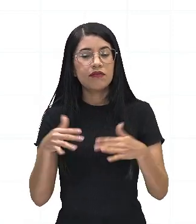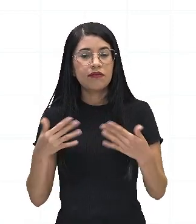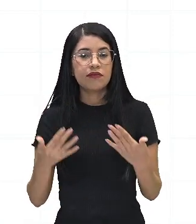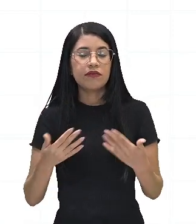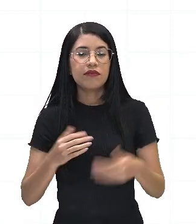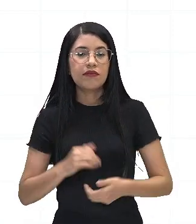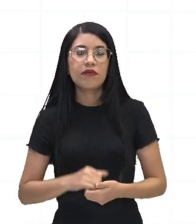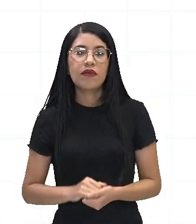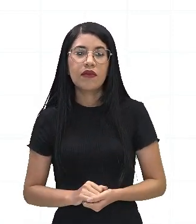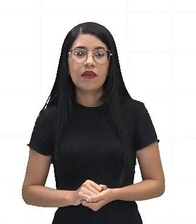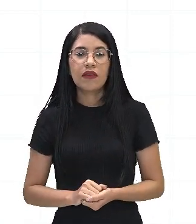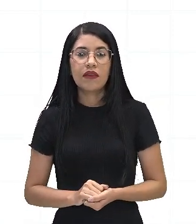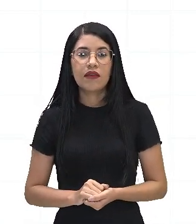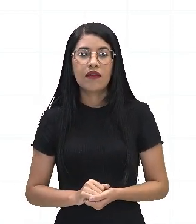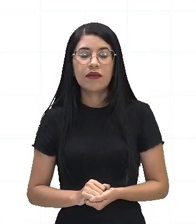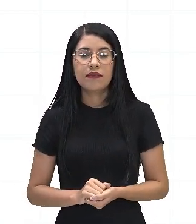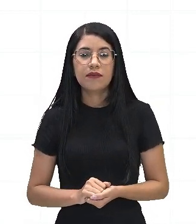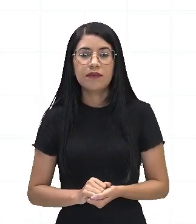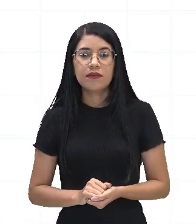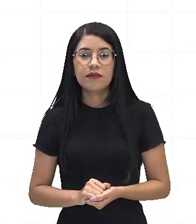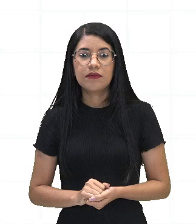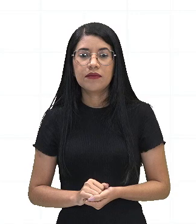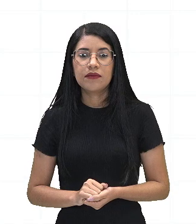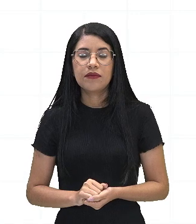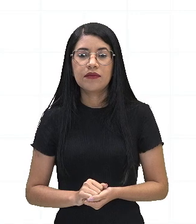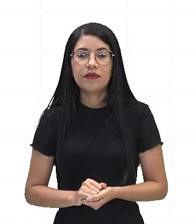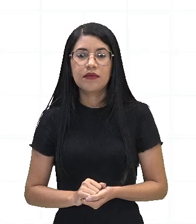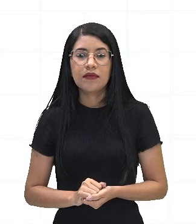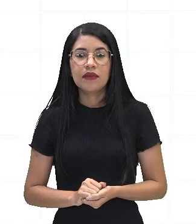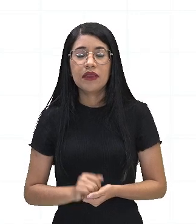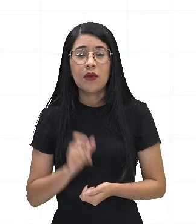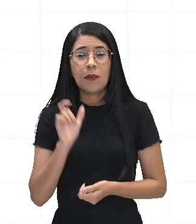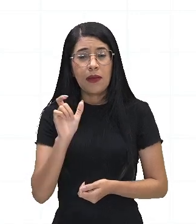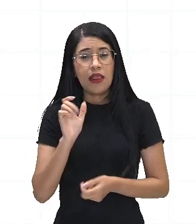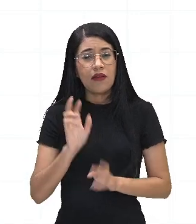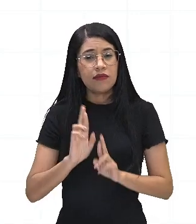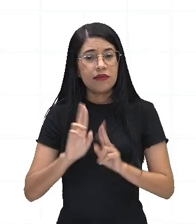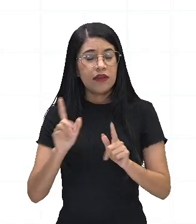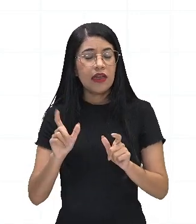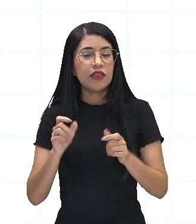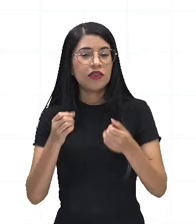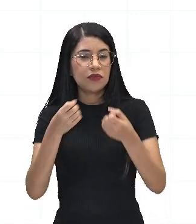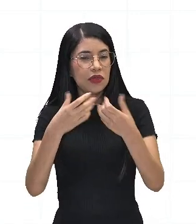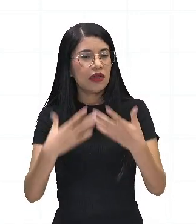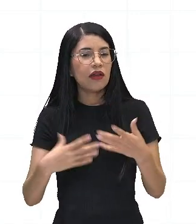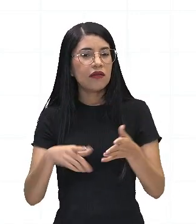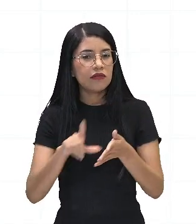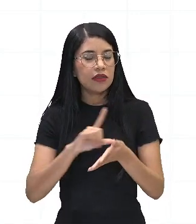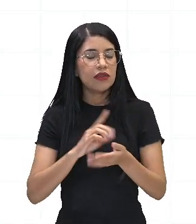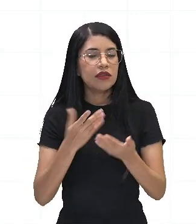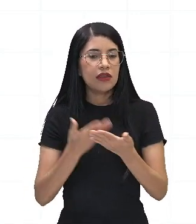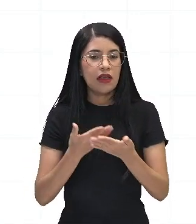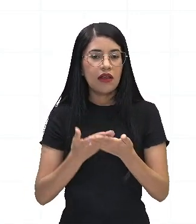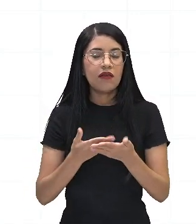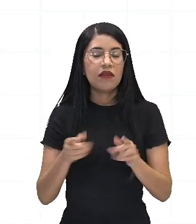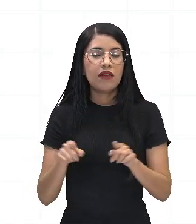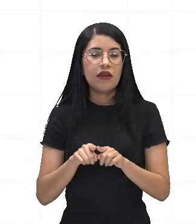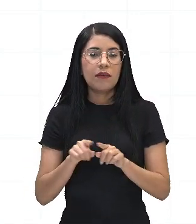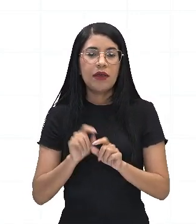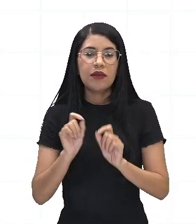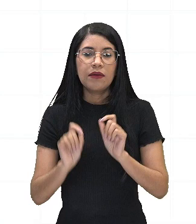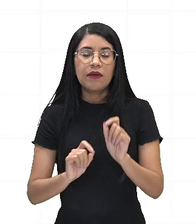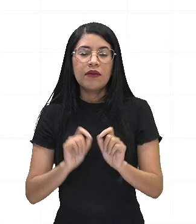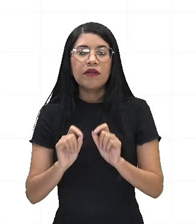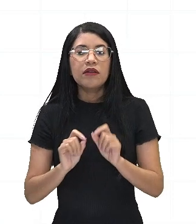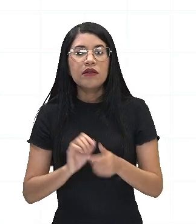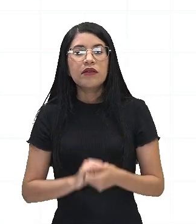gente tem um outro termo já visto, já comentado, já ouvido por vocês, que